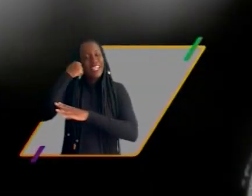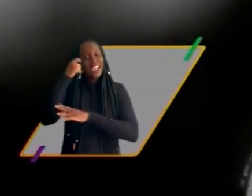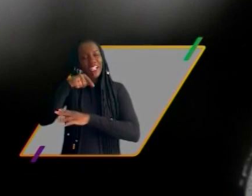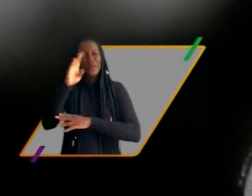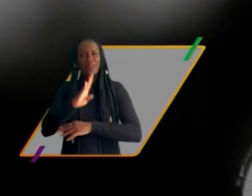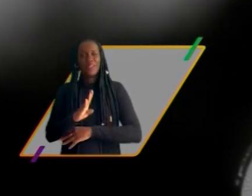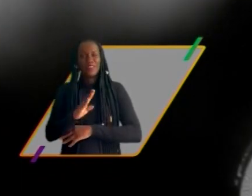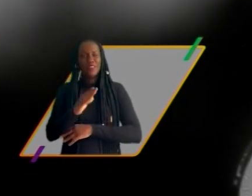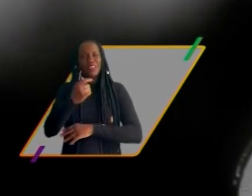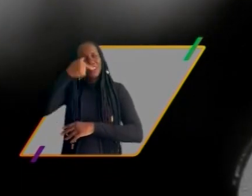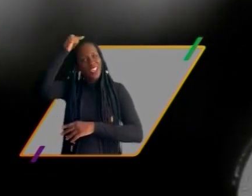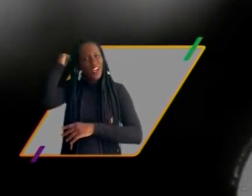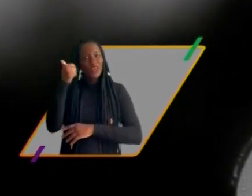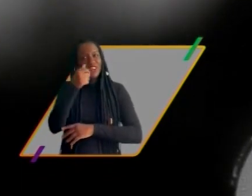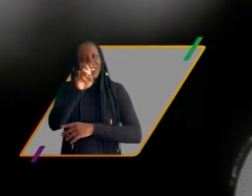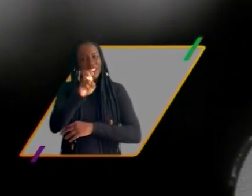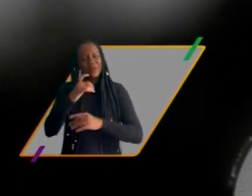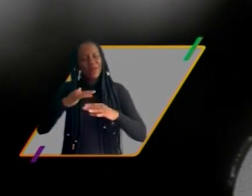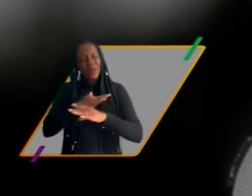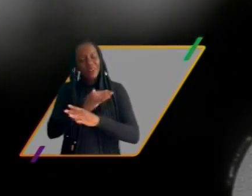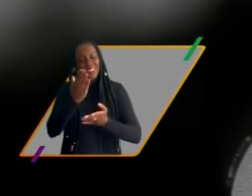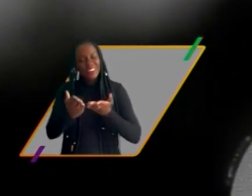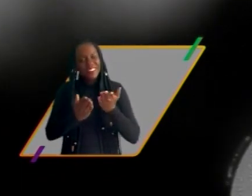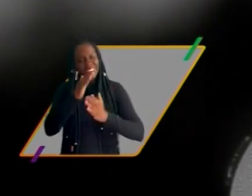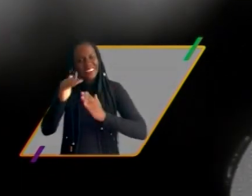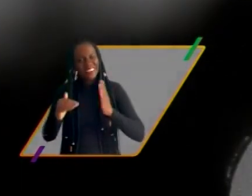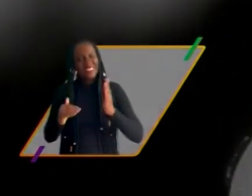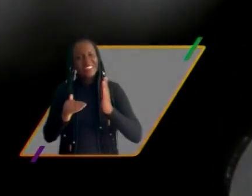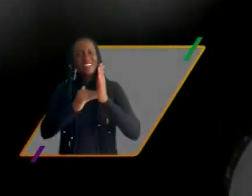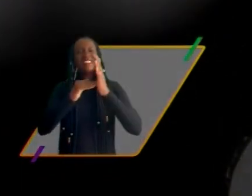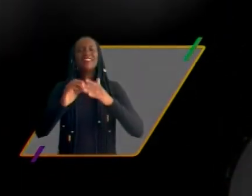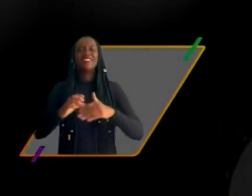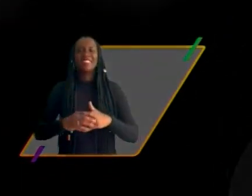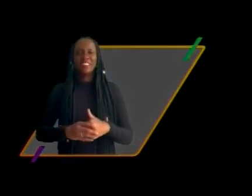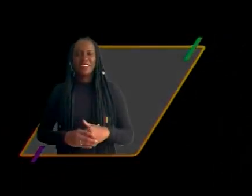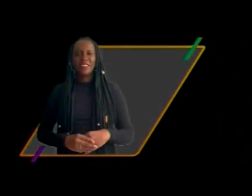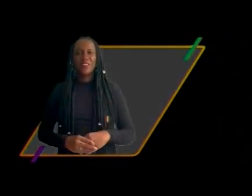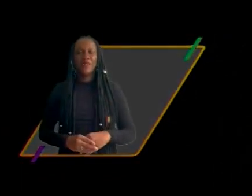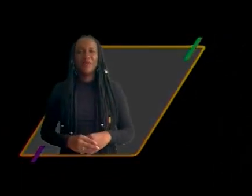Geraldo 15, para cuidar da cidade inteira.